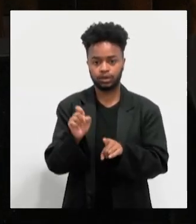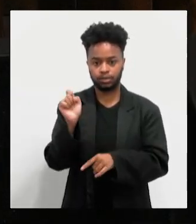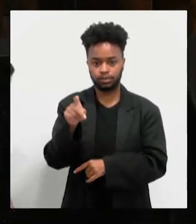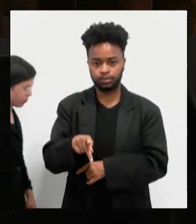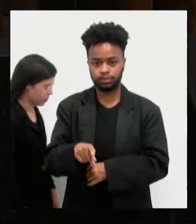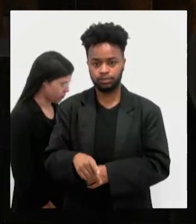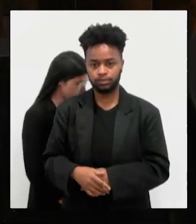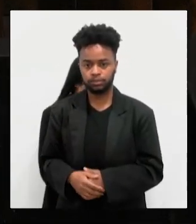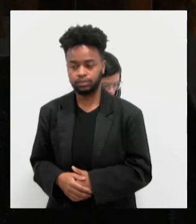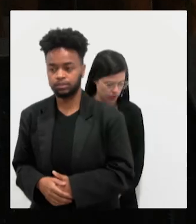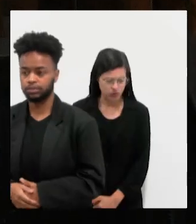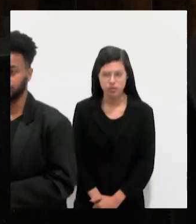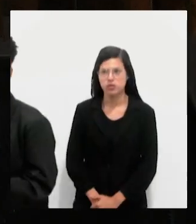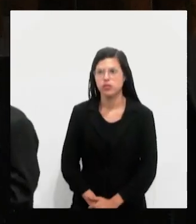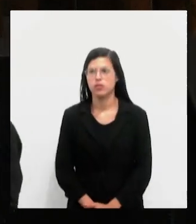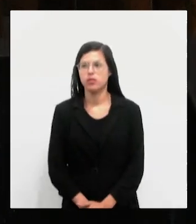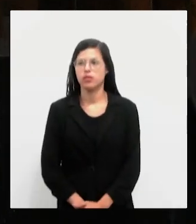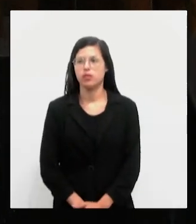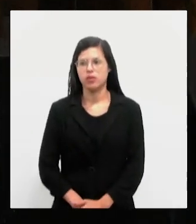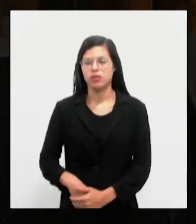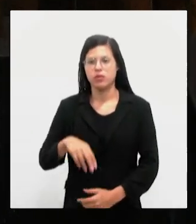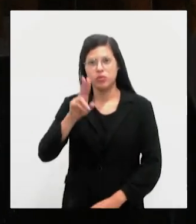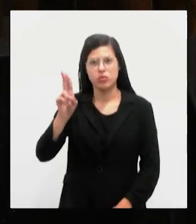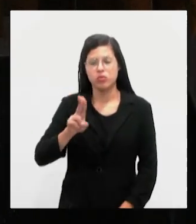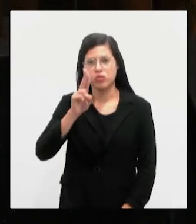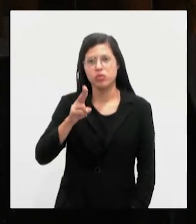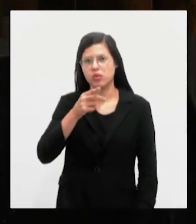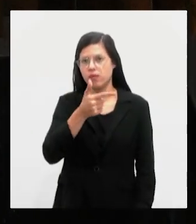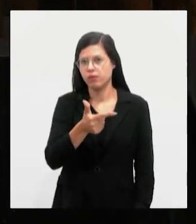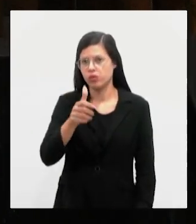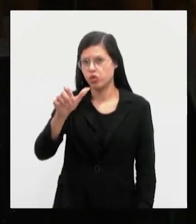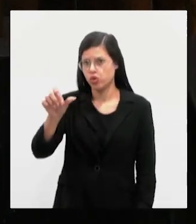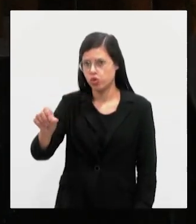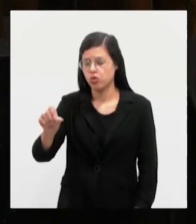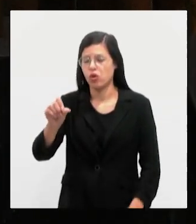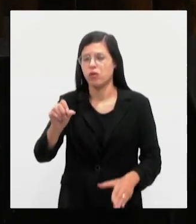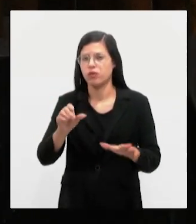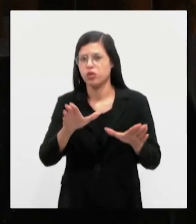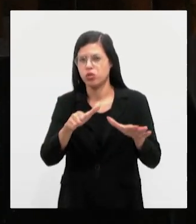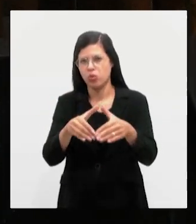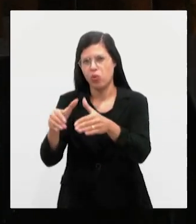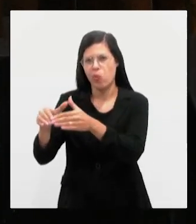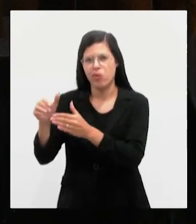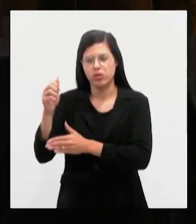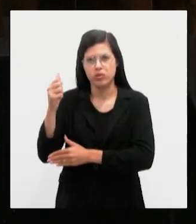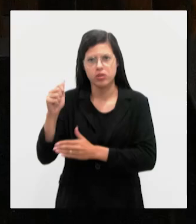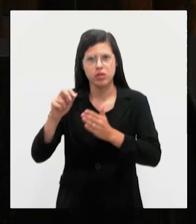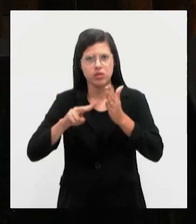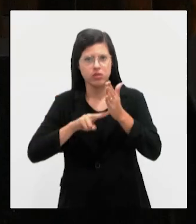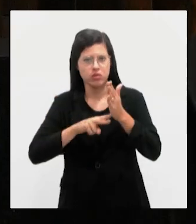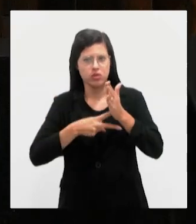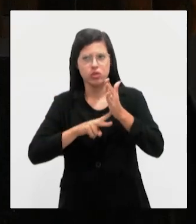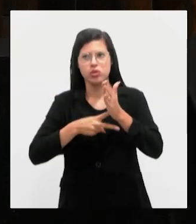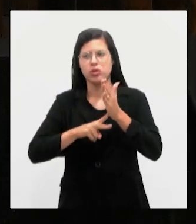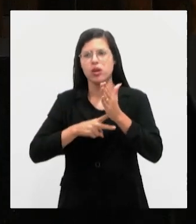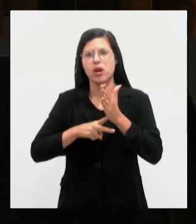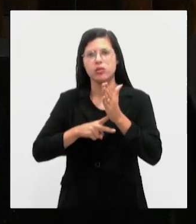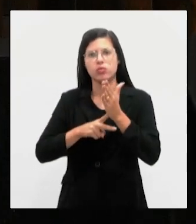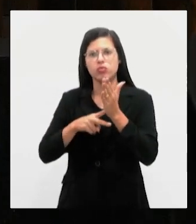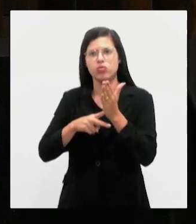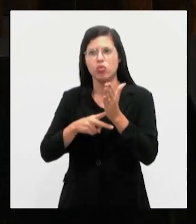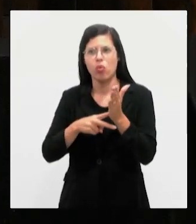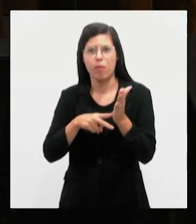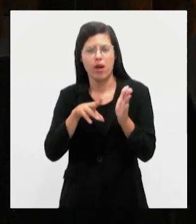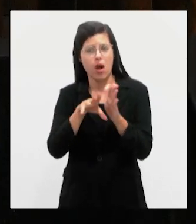aposentados. E aí eles utilizam 29 entidades, associações, sindicatos, para tirar dinheiro dessa